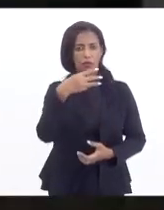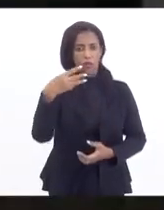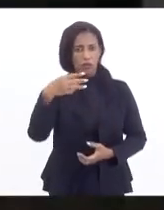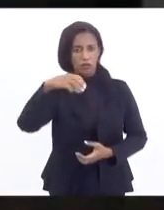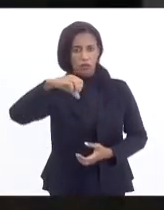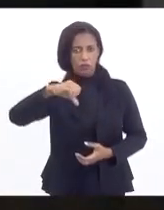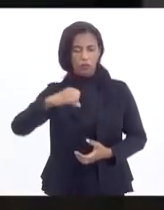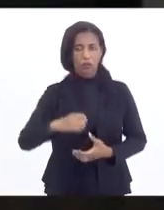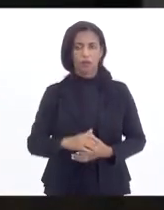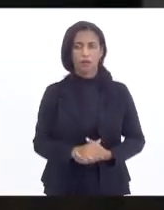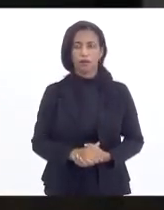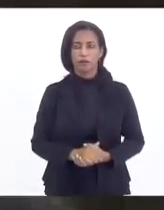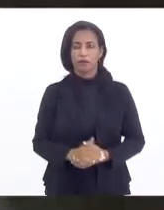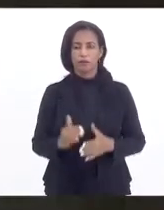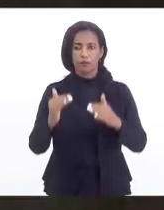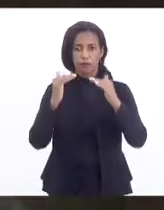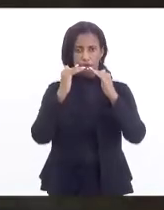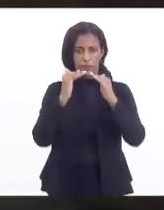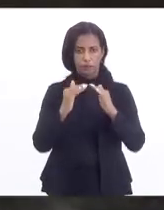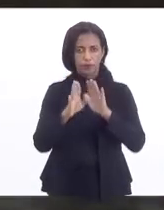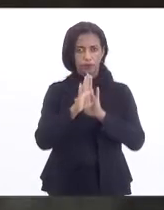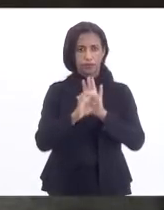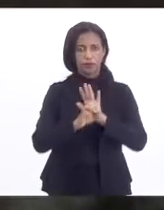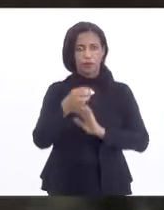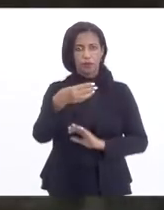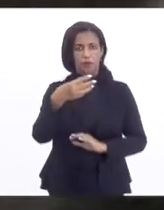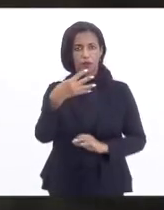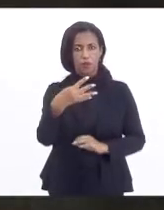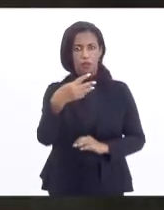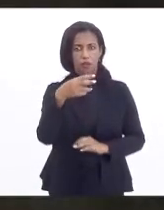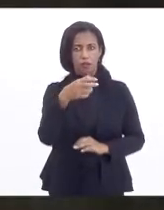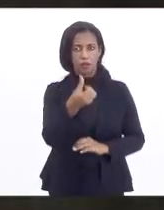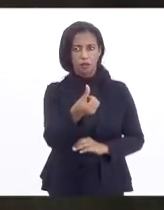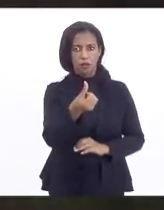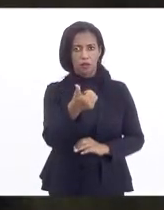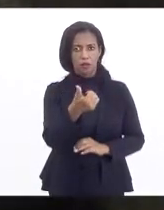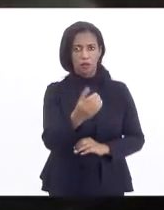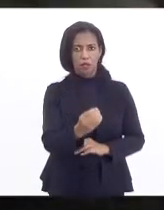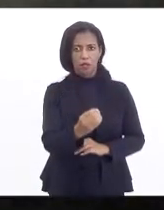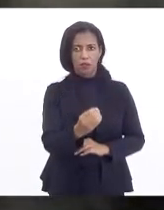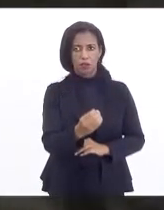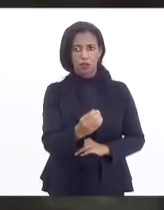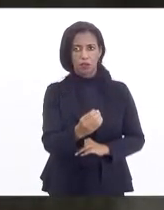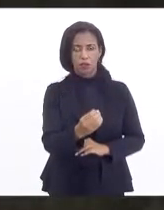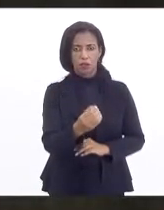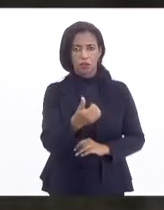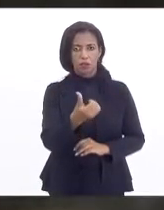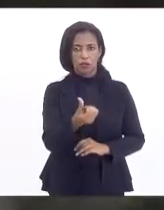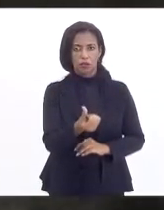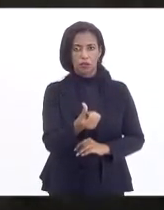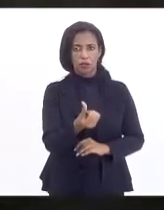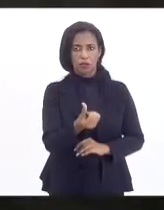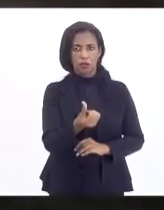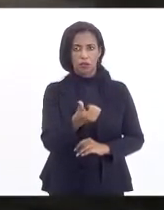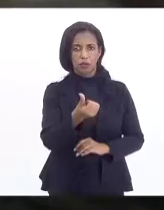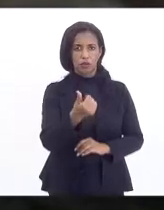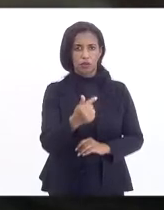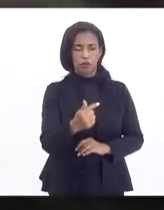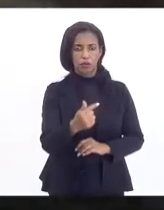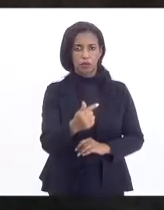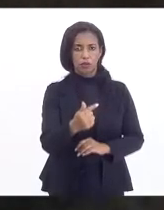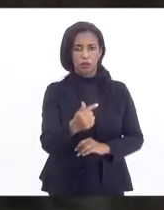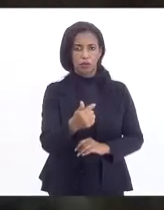3339. Favorável às emendas 3, 4, 6, 10, 16,